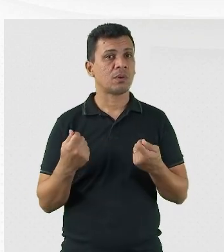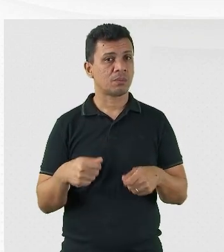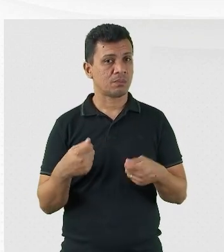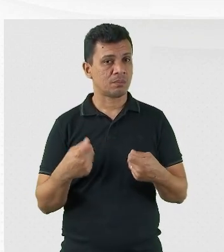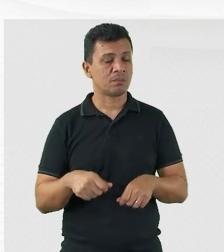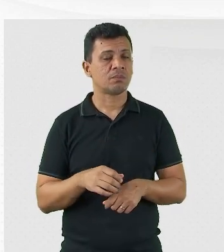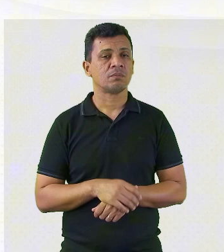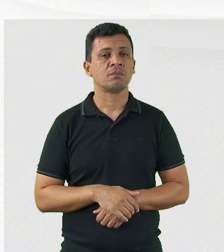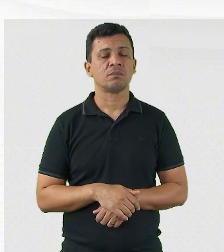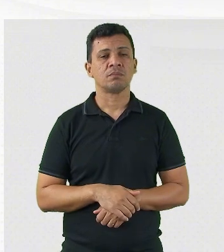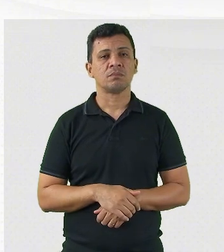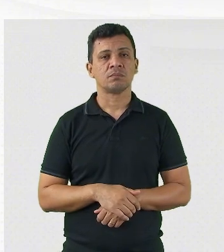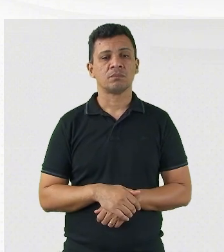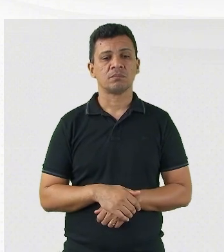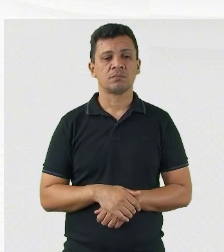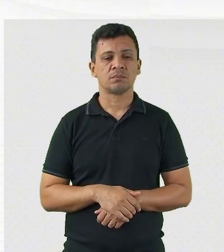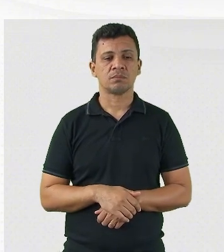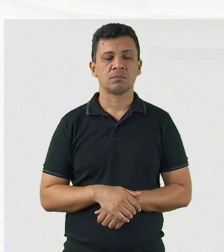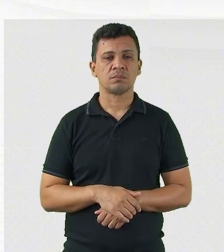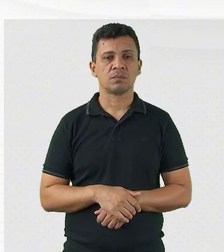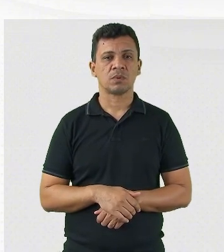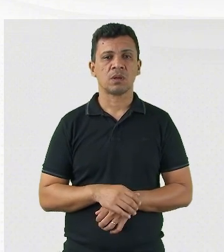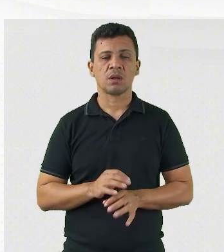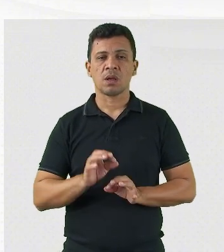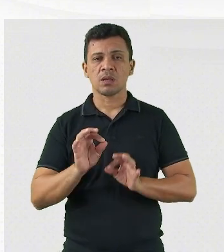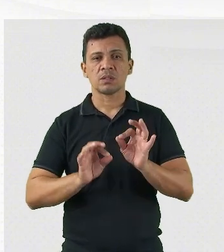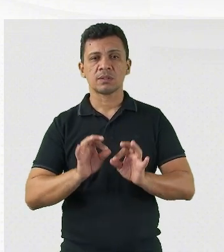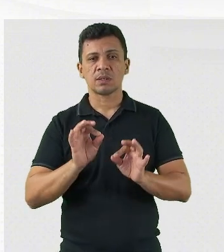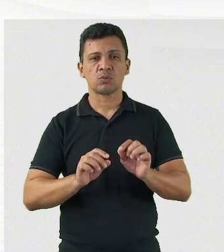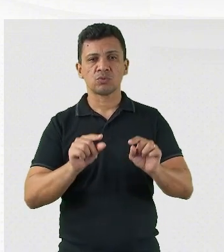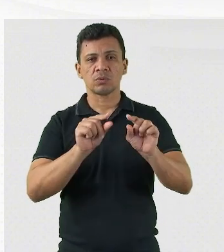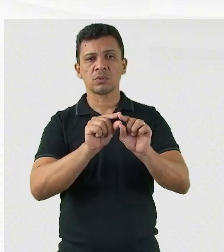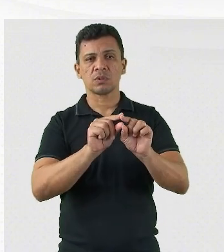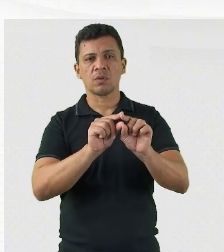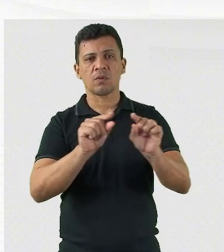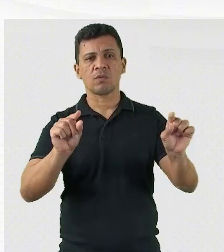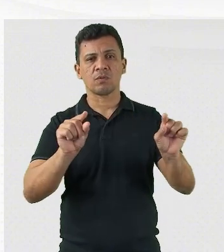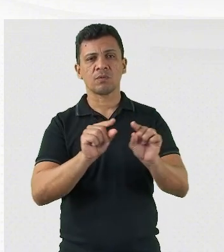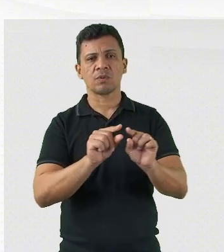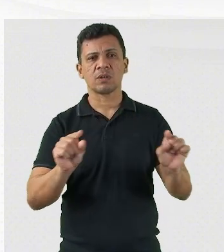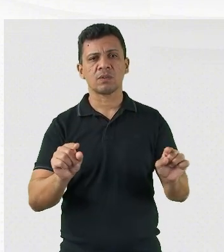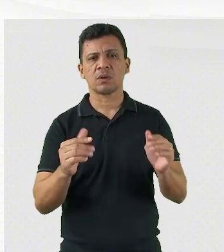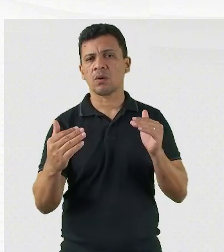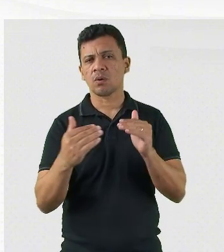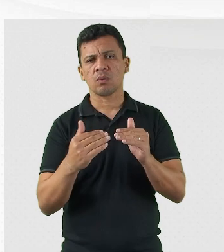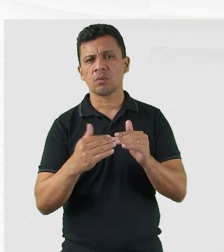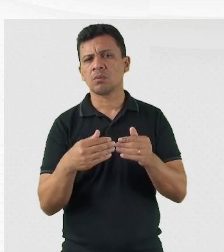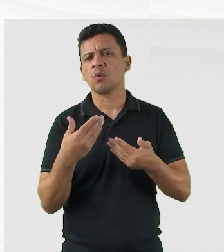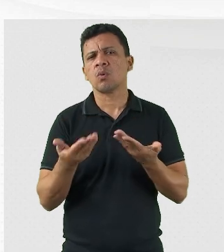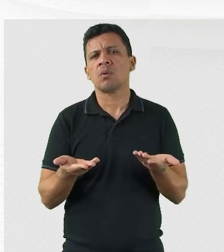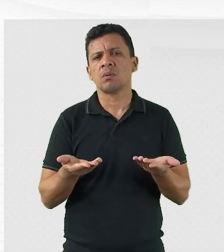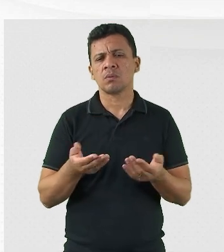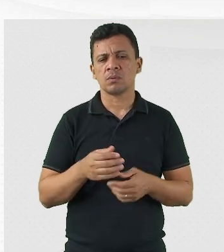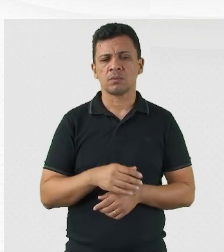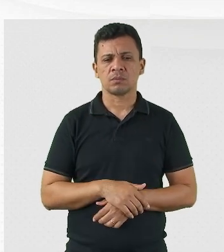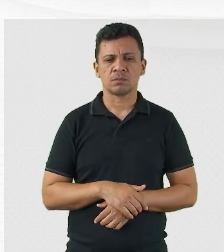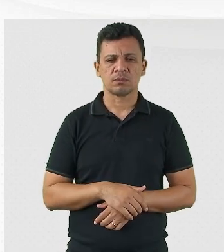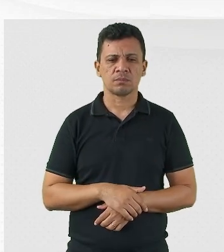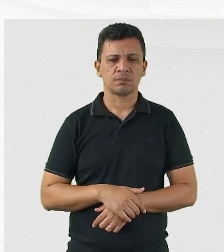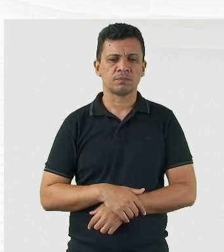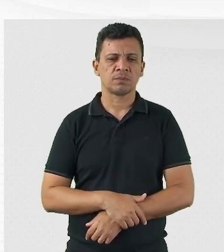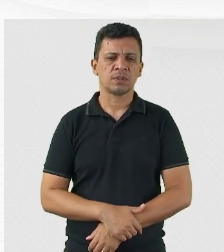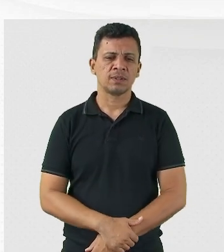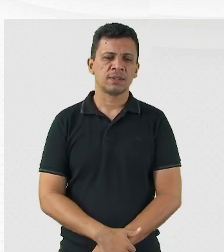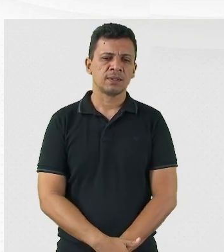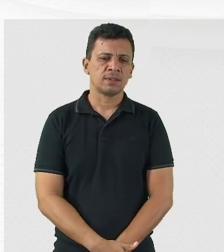que essa construção frasal está inserida? Então, vamos lá. The hotel